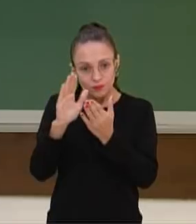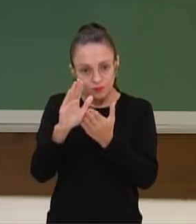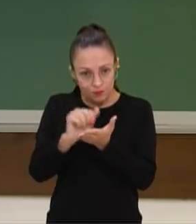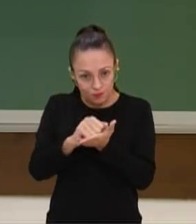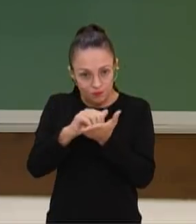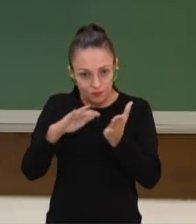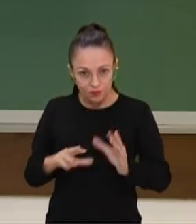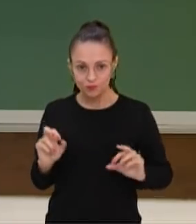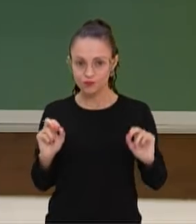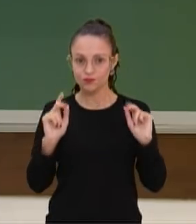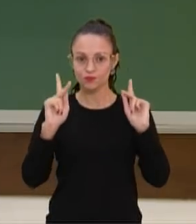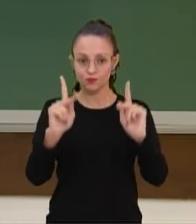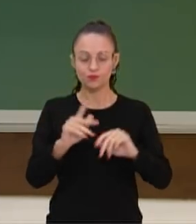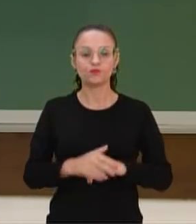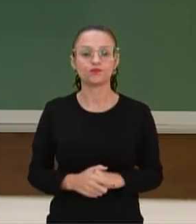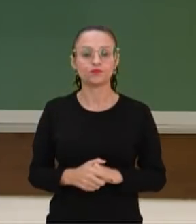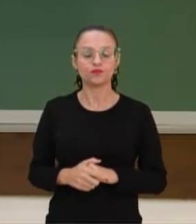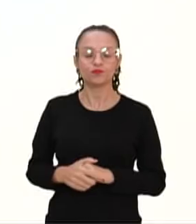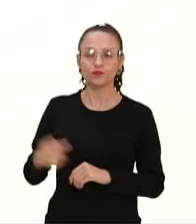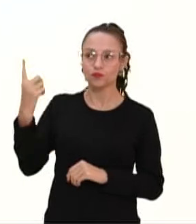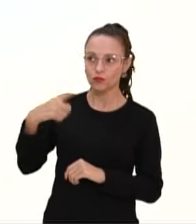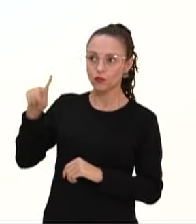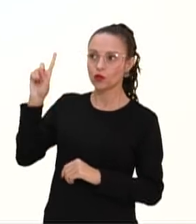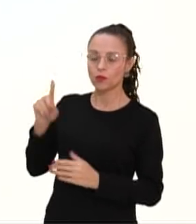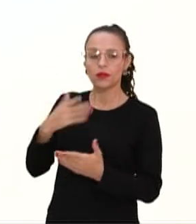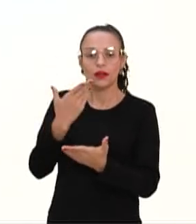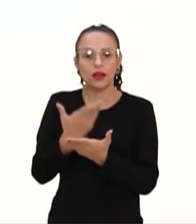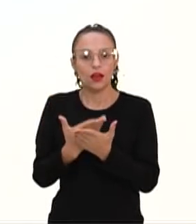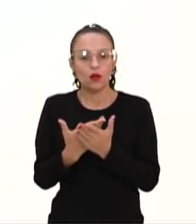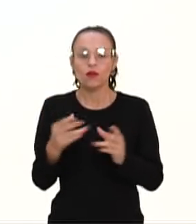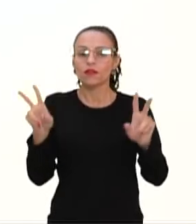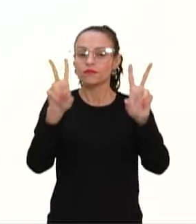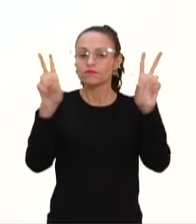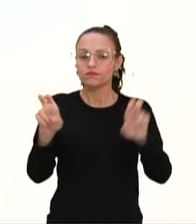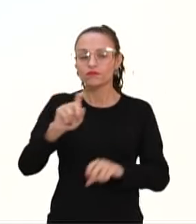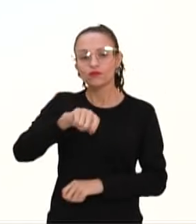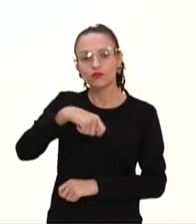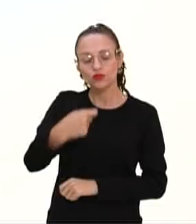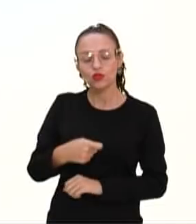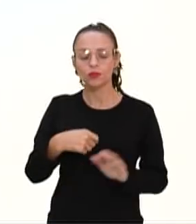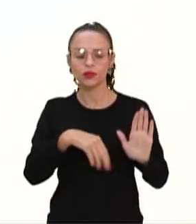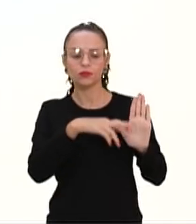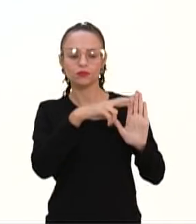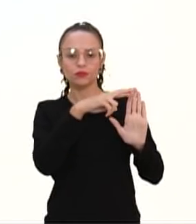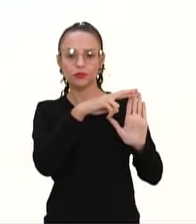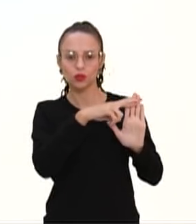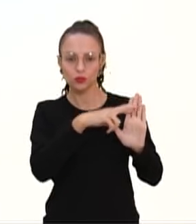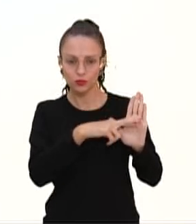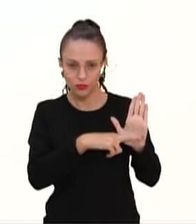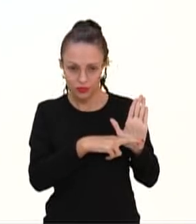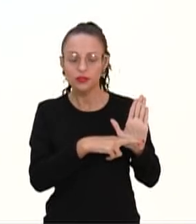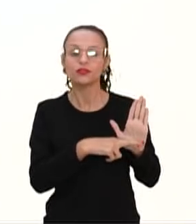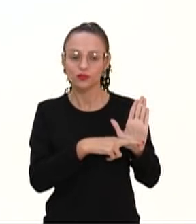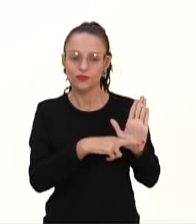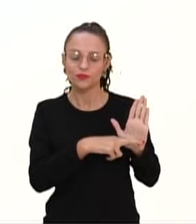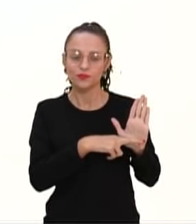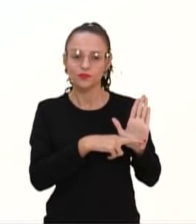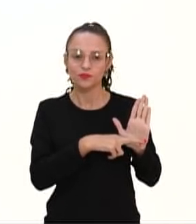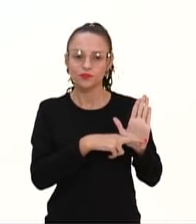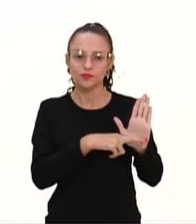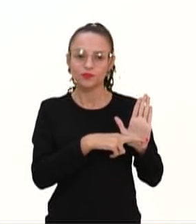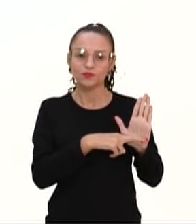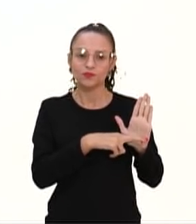beleza? Na aula anterior, nós falamos das propriedades